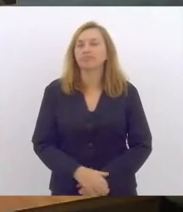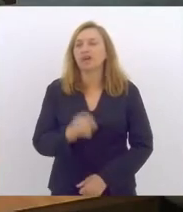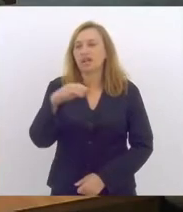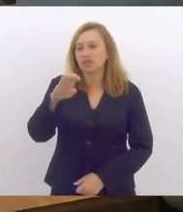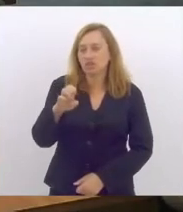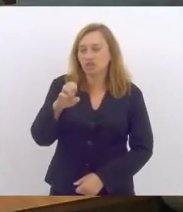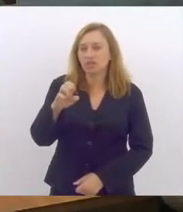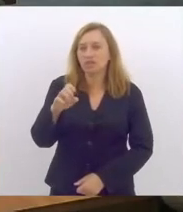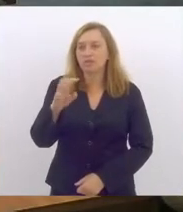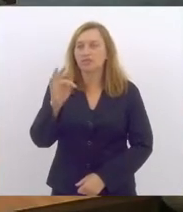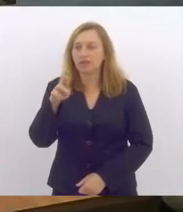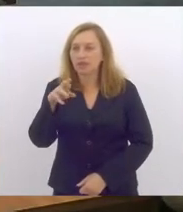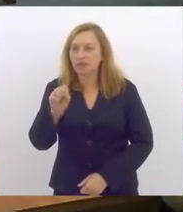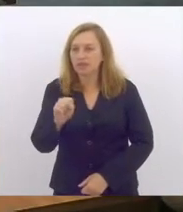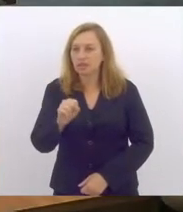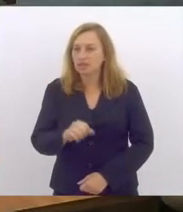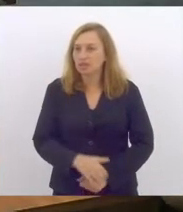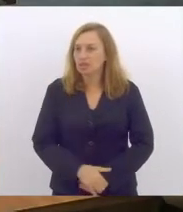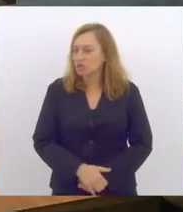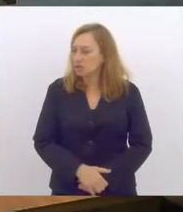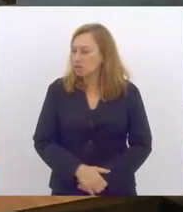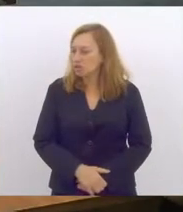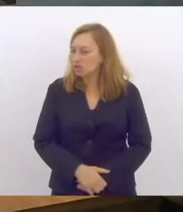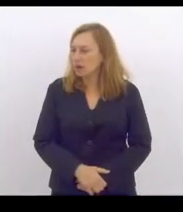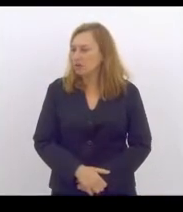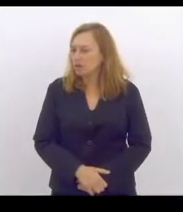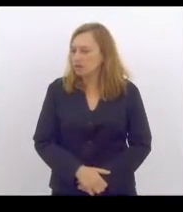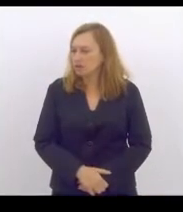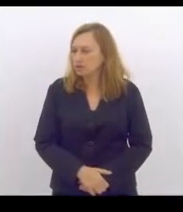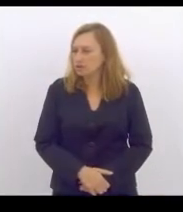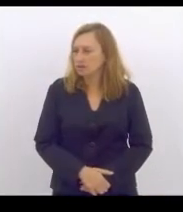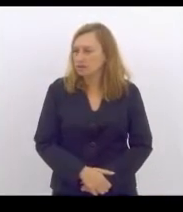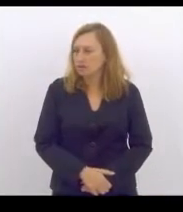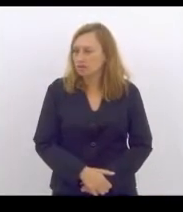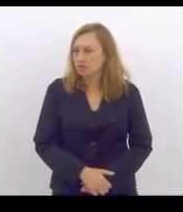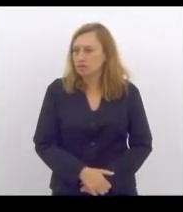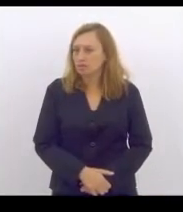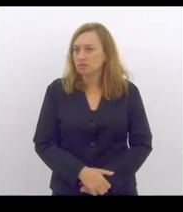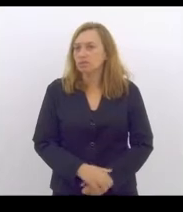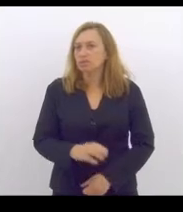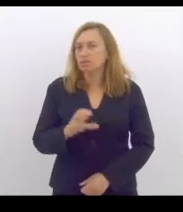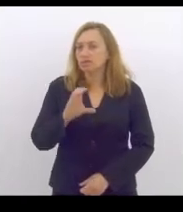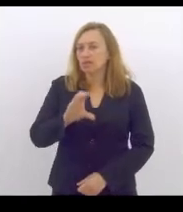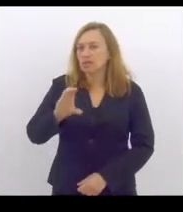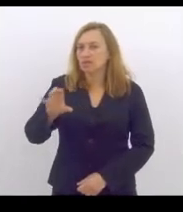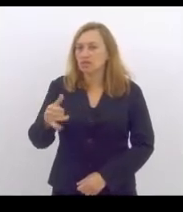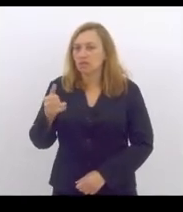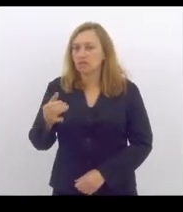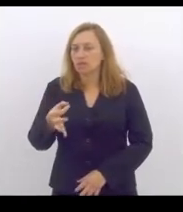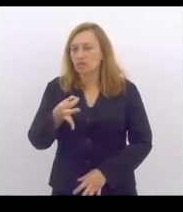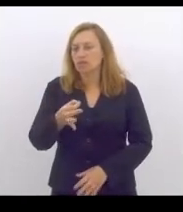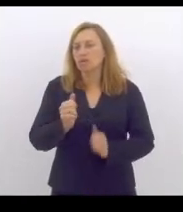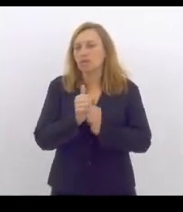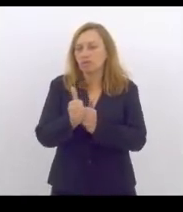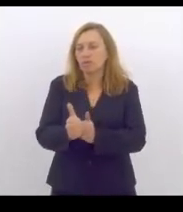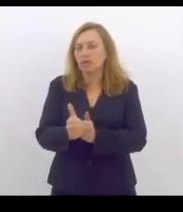Alexandre Freitas. Presidente, deputada Célia. Acompanho o parecer da CCJ. Ok.